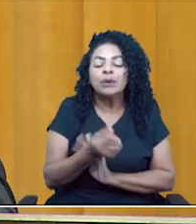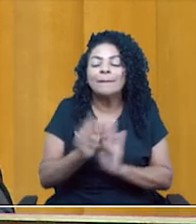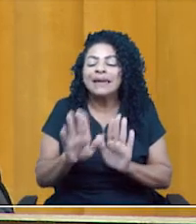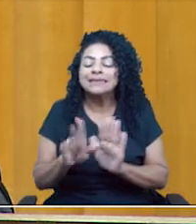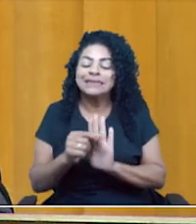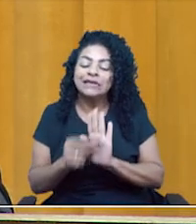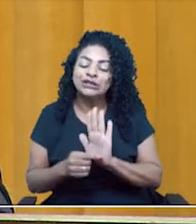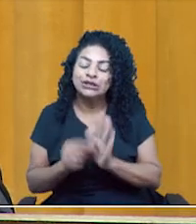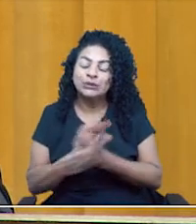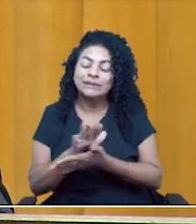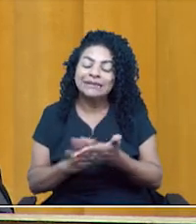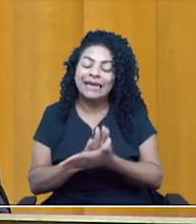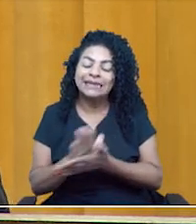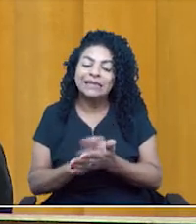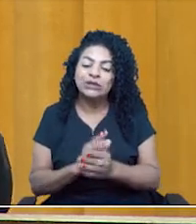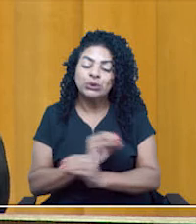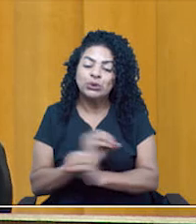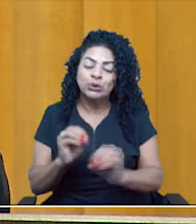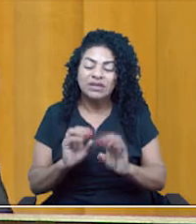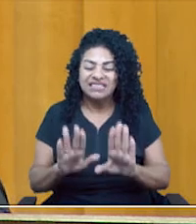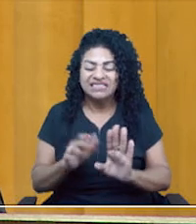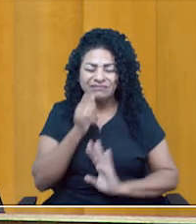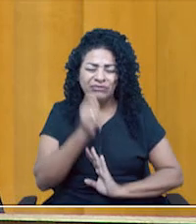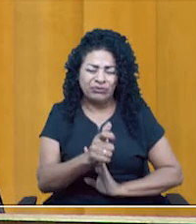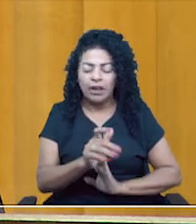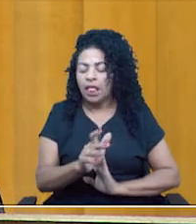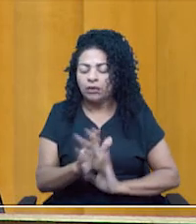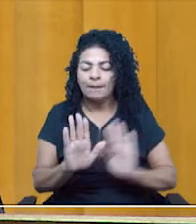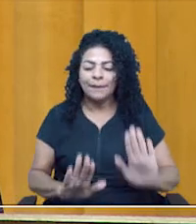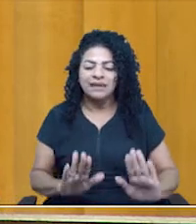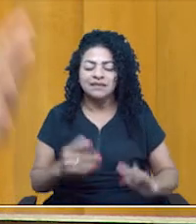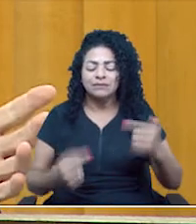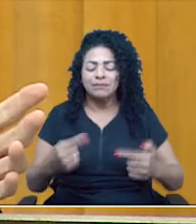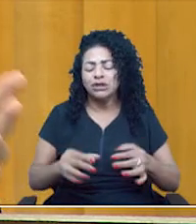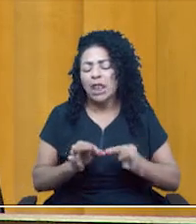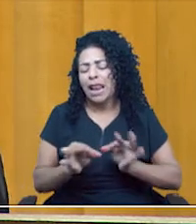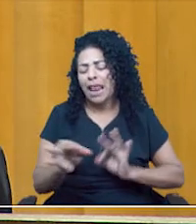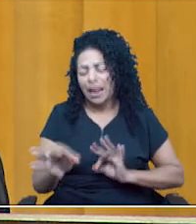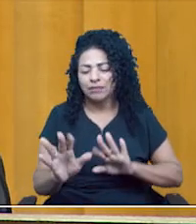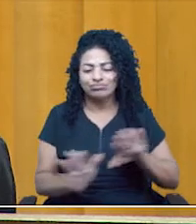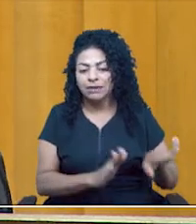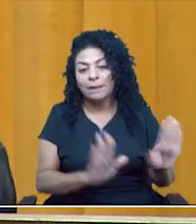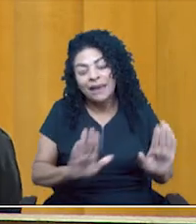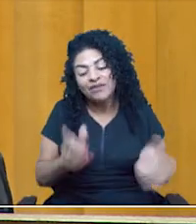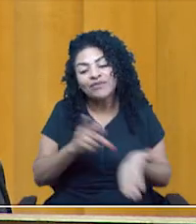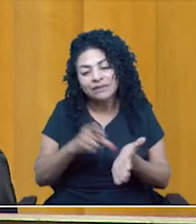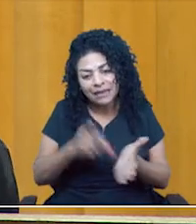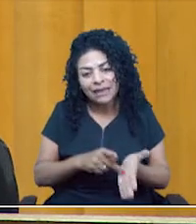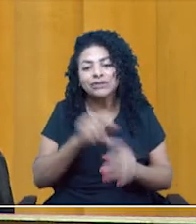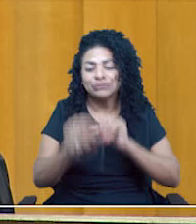muito longo, que tem diversos vertentes, vieses políticos, mas é um fato e isso está mudando a vida